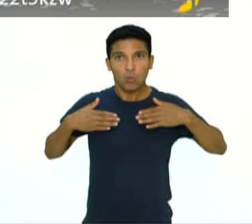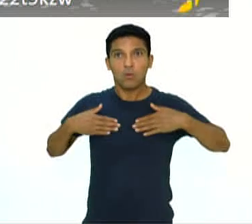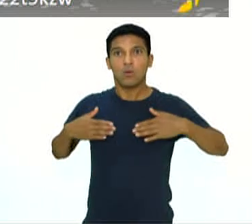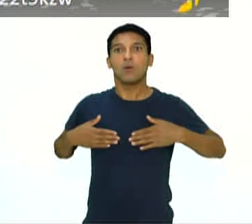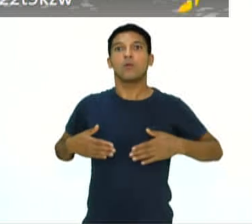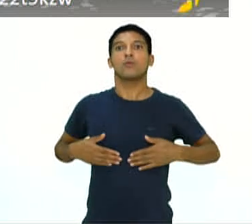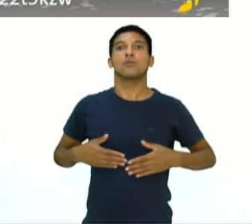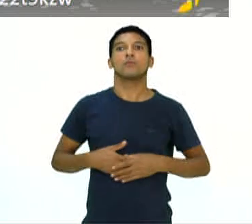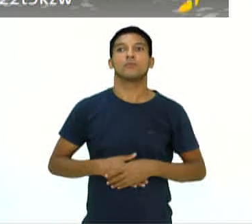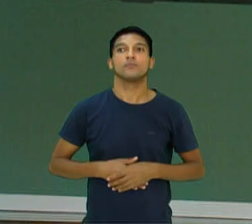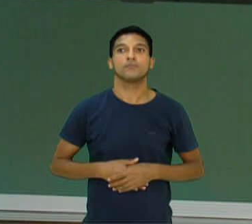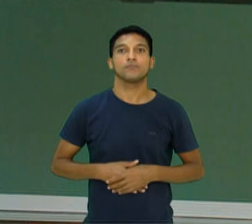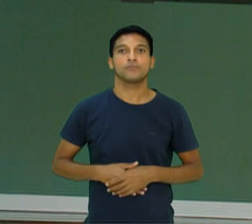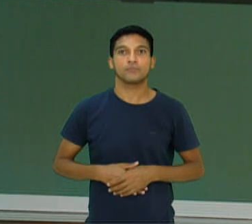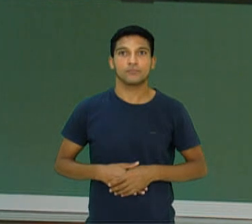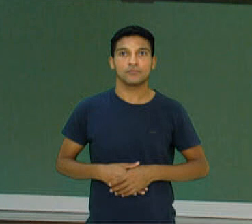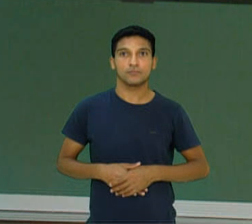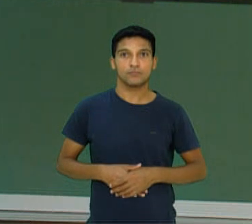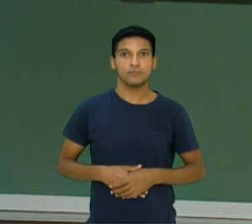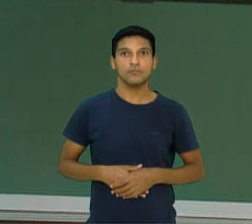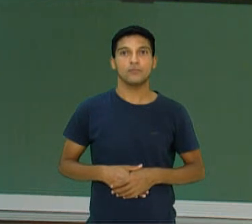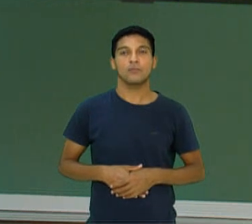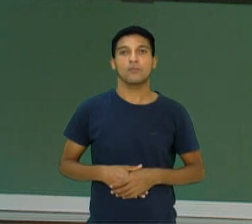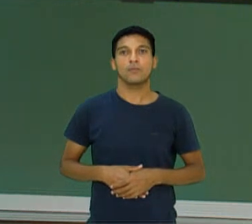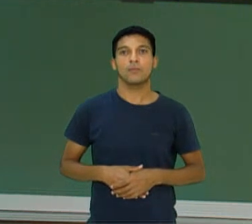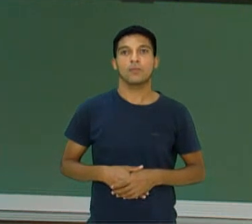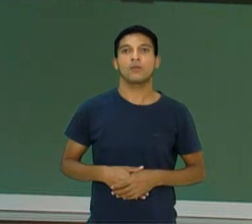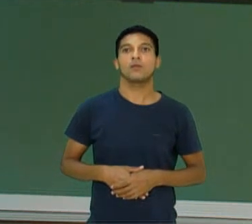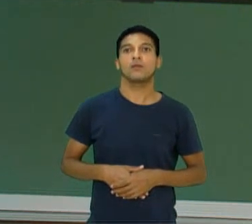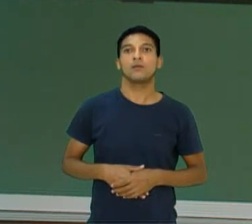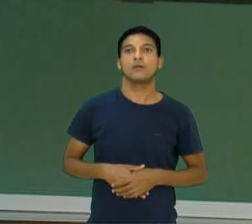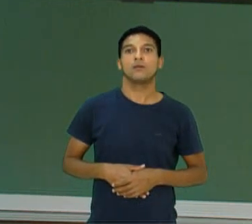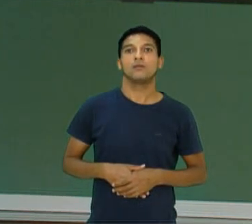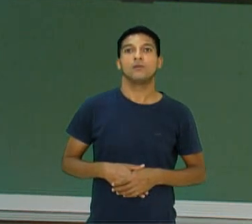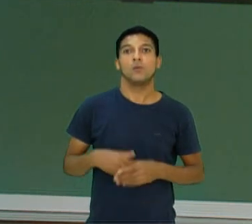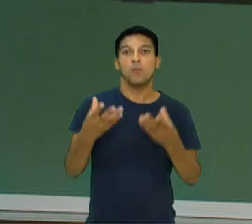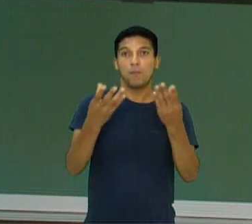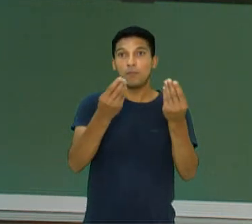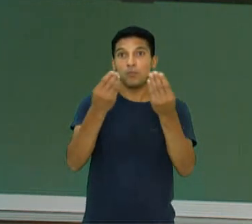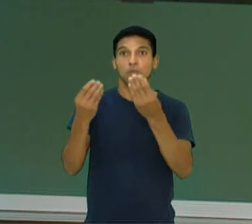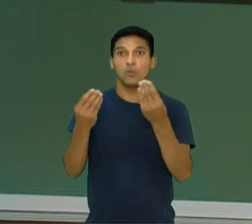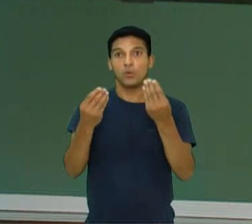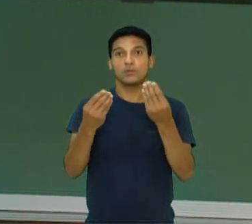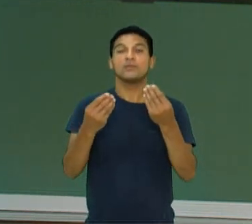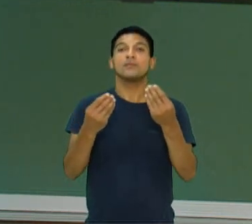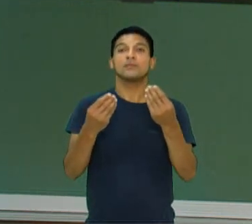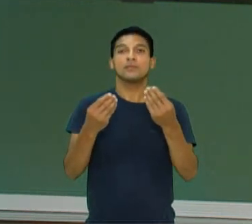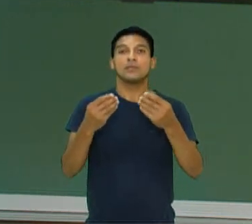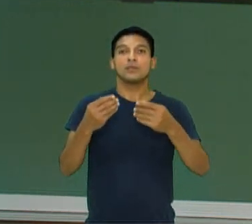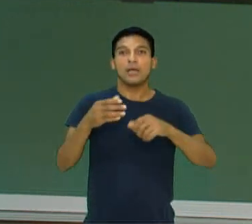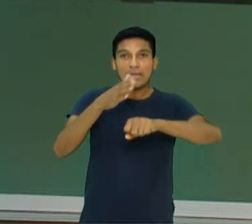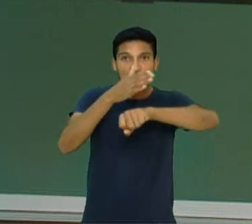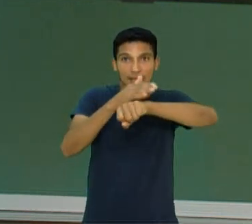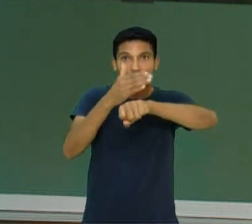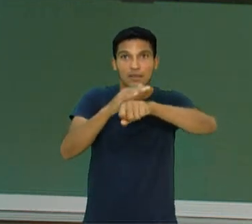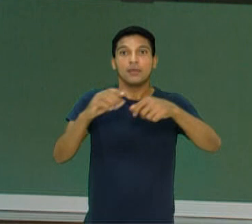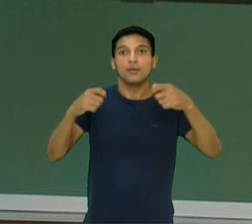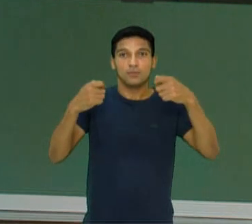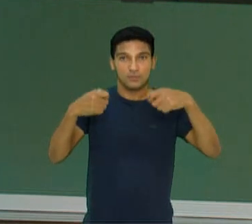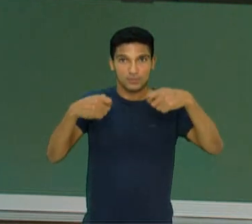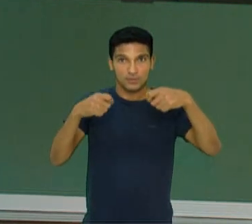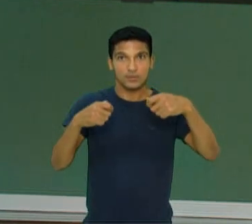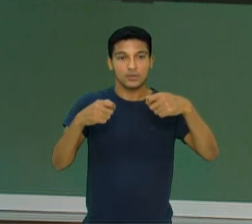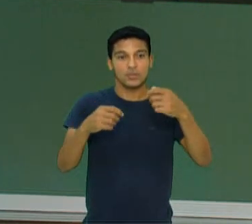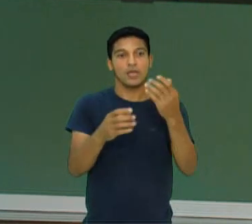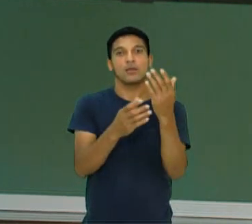quando nós olharmos cada uma delas, que muitas exigem até alguns equipamentos específicos e